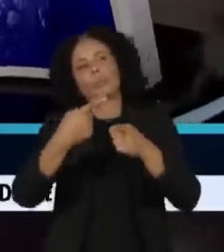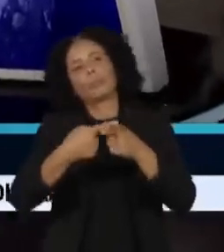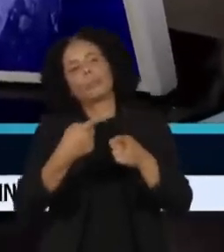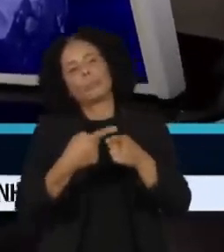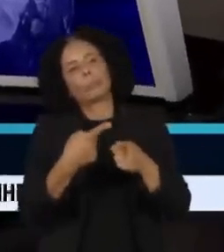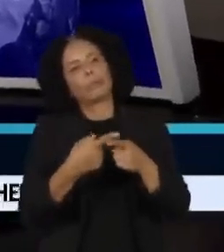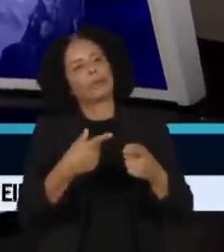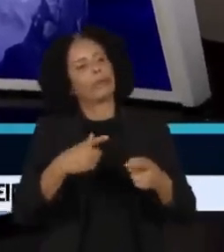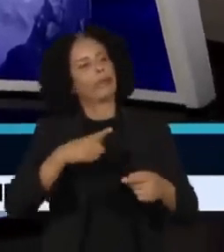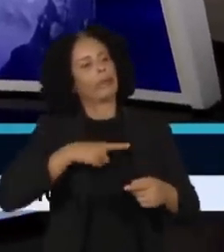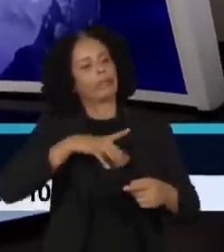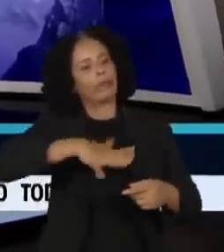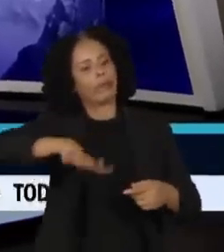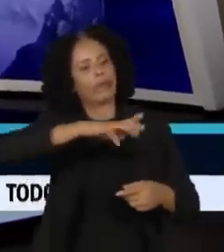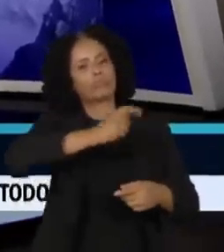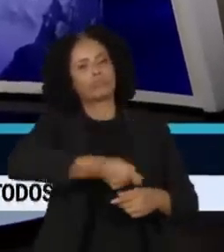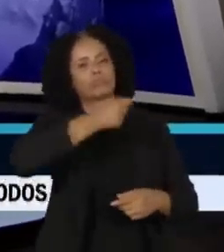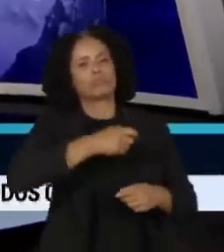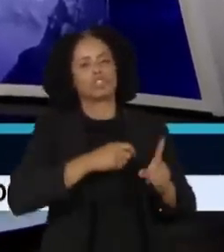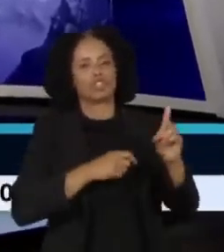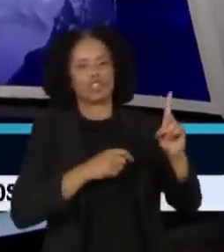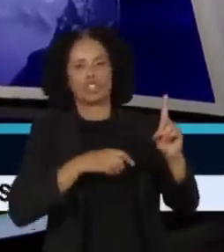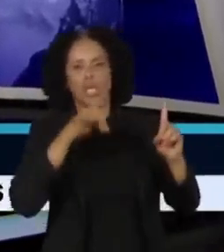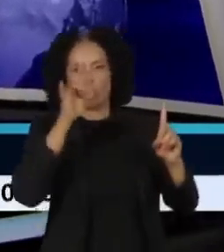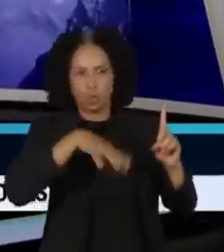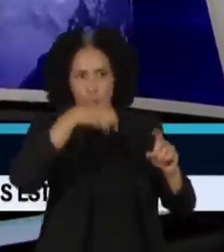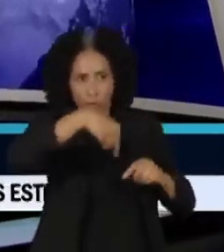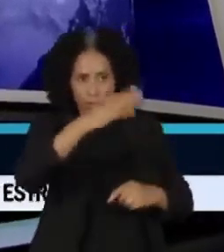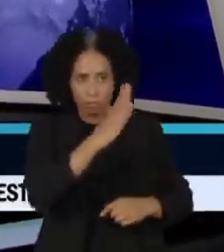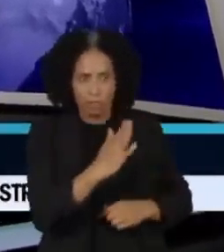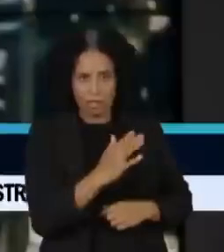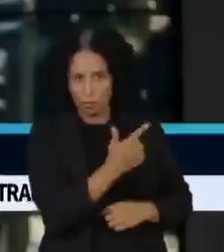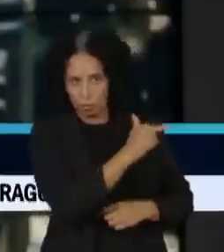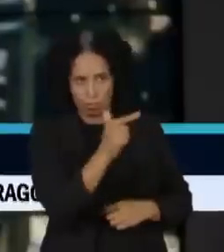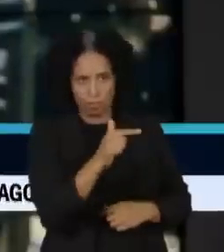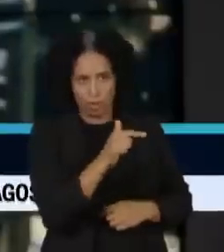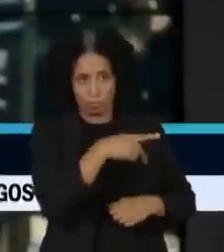dos movimentos de extrema direita que não acontece só no Brasil